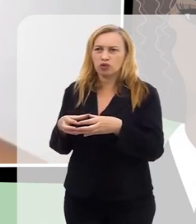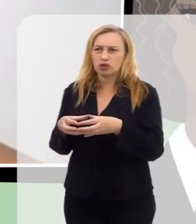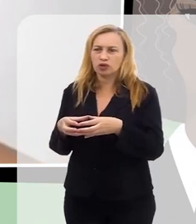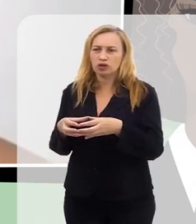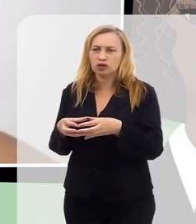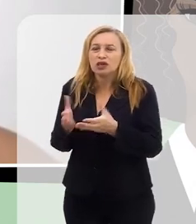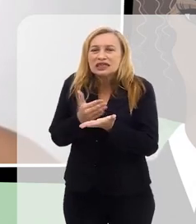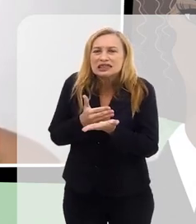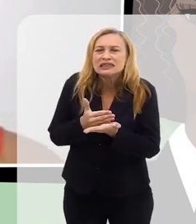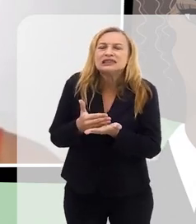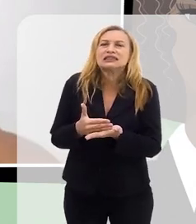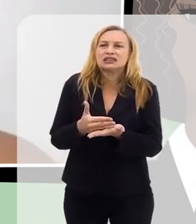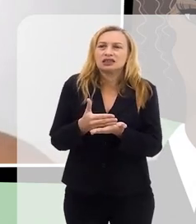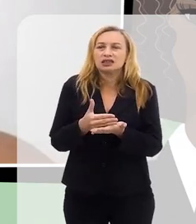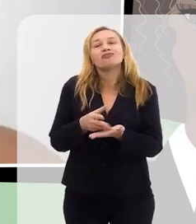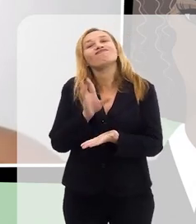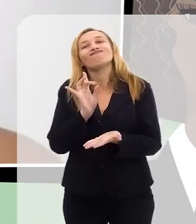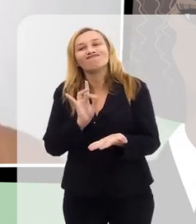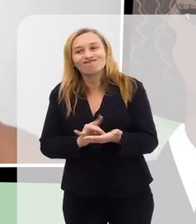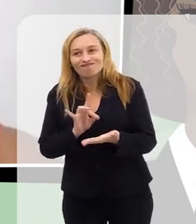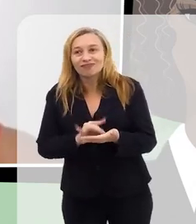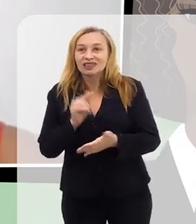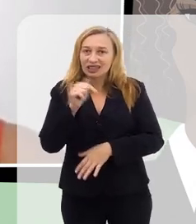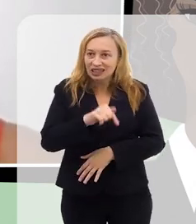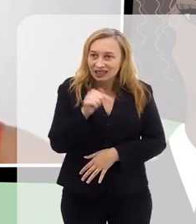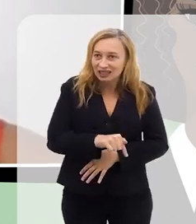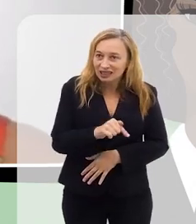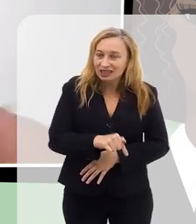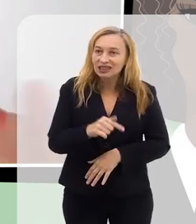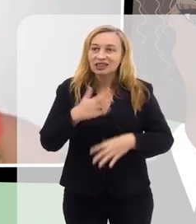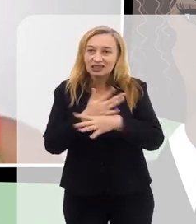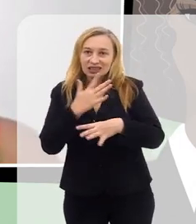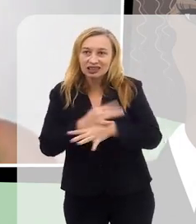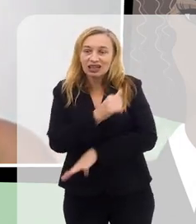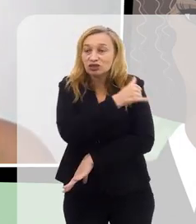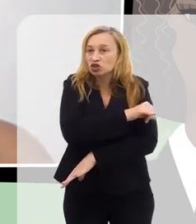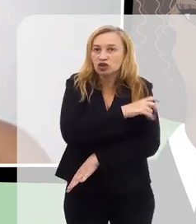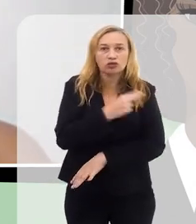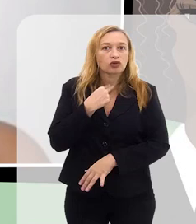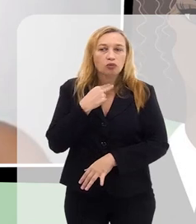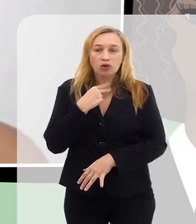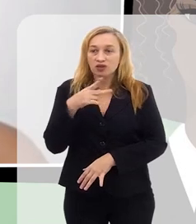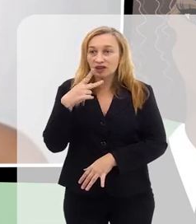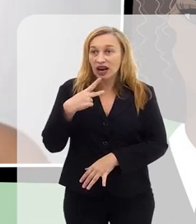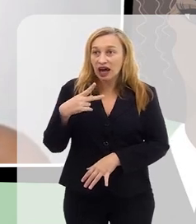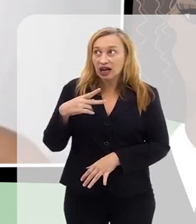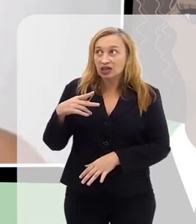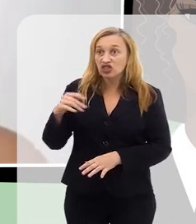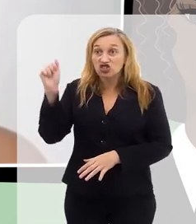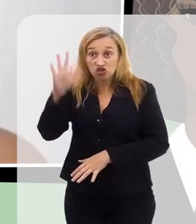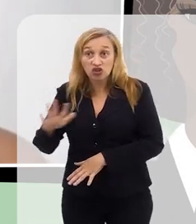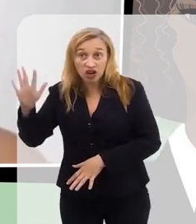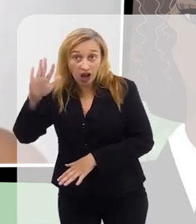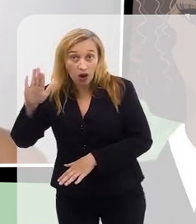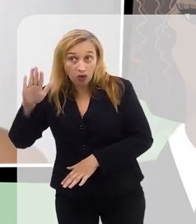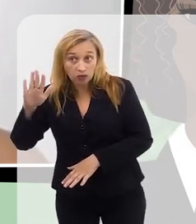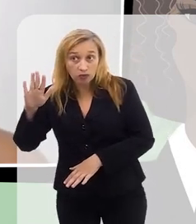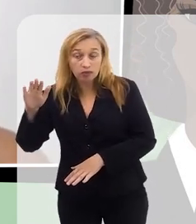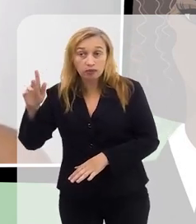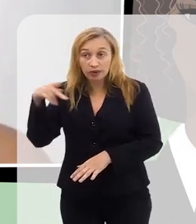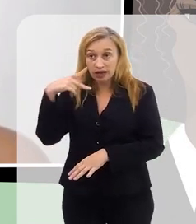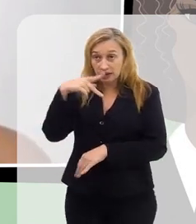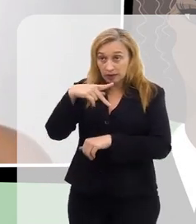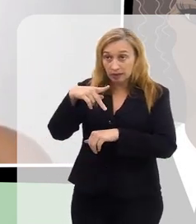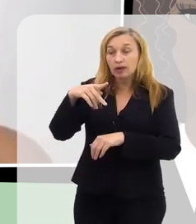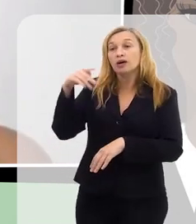estava começando. Então, realmente, aqui, pelo menos na cidade do Rio de Janeiro, eu não posso falar do Brasil como um todo,